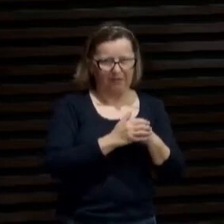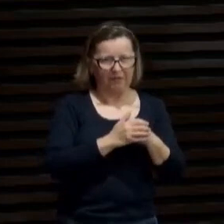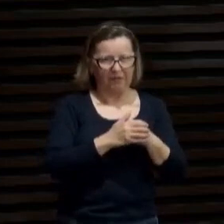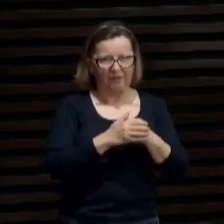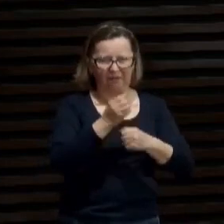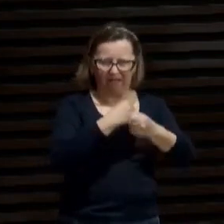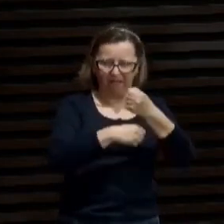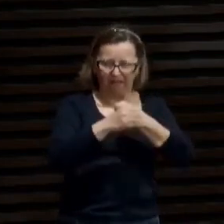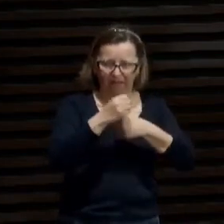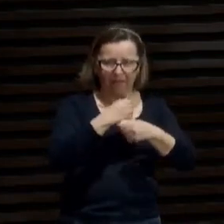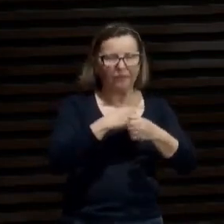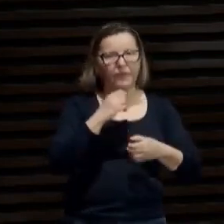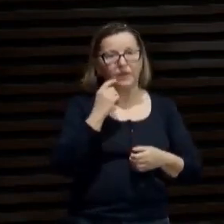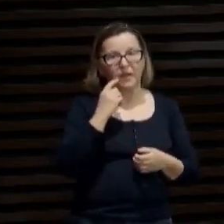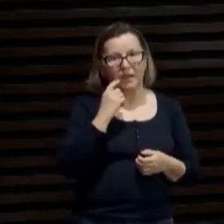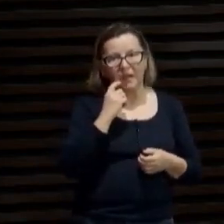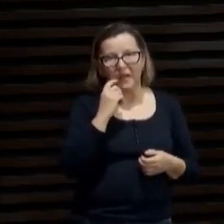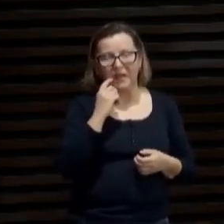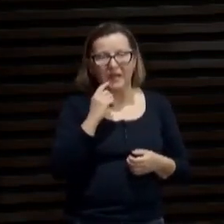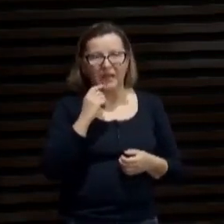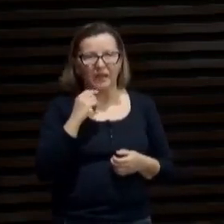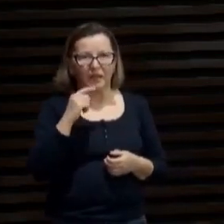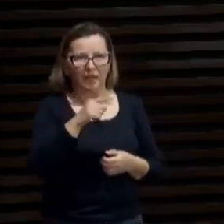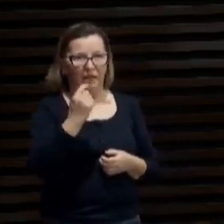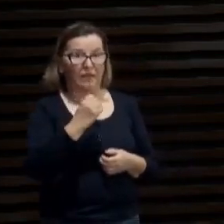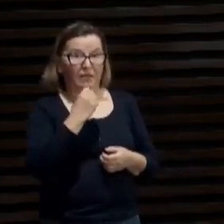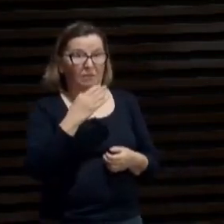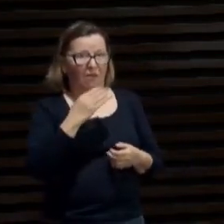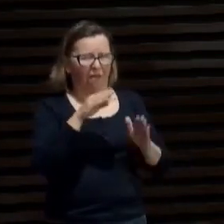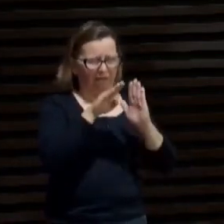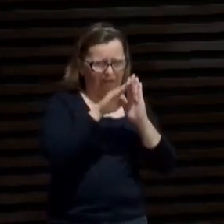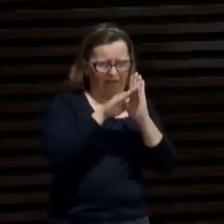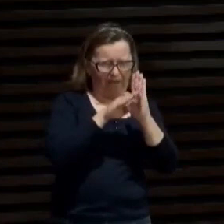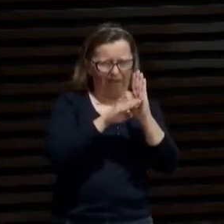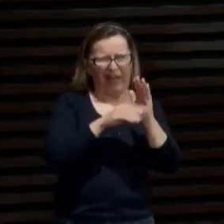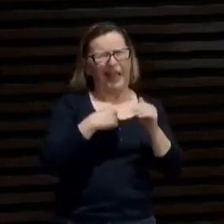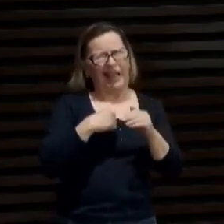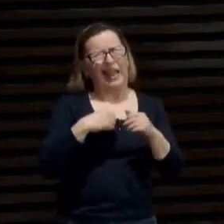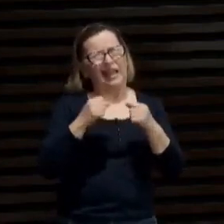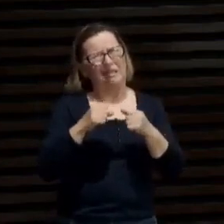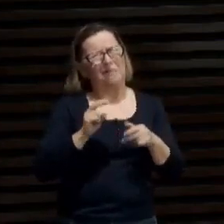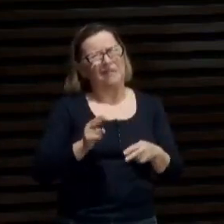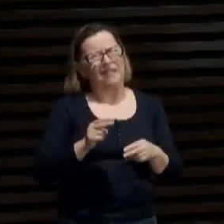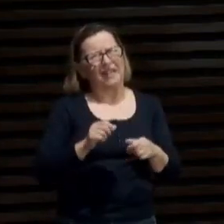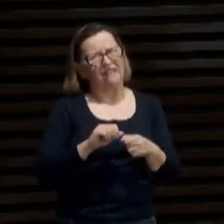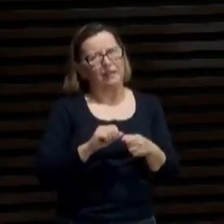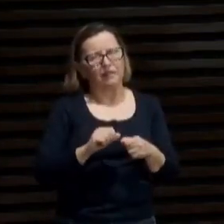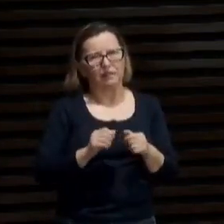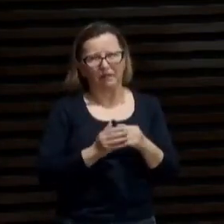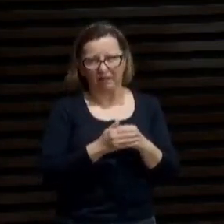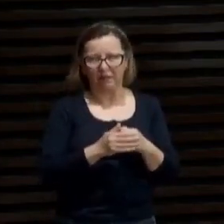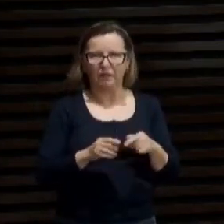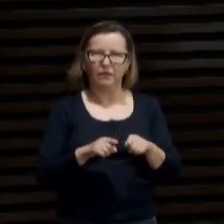muito bons de racionalizar e argumentar dentro da nossa mente que eu posso continuar fazendo aquilo. Amados, eu tenho uma notícia para